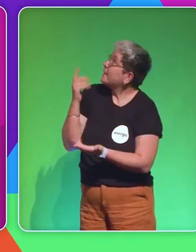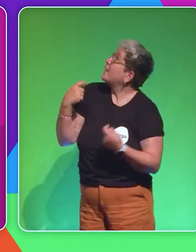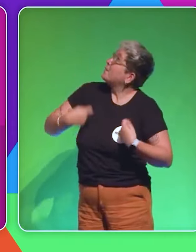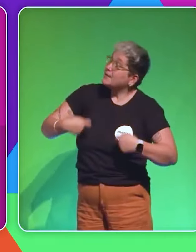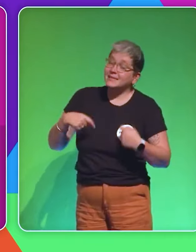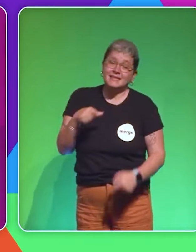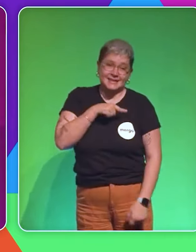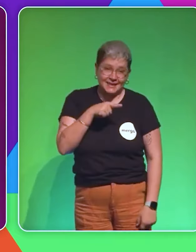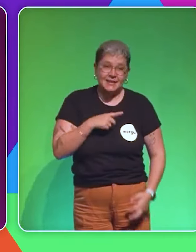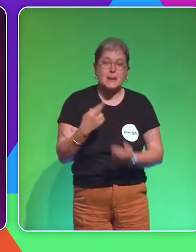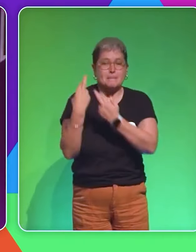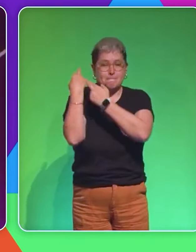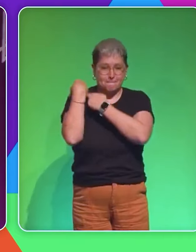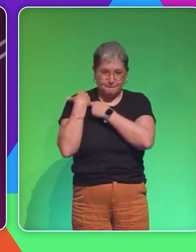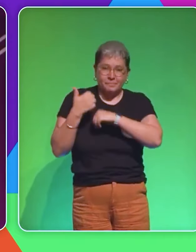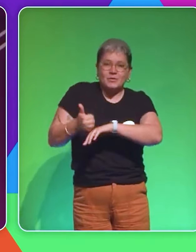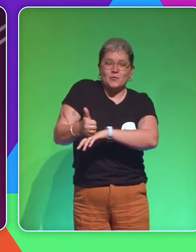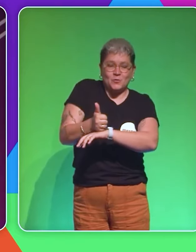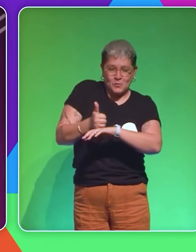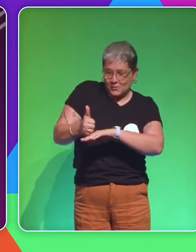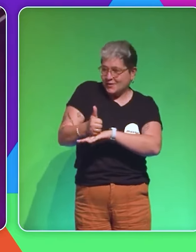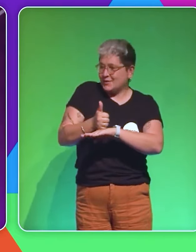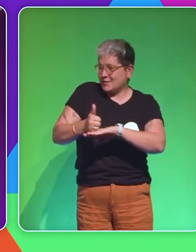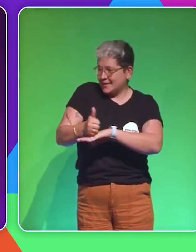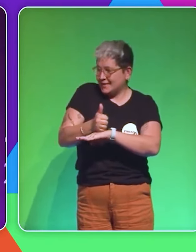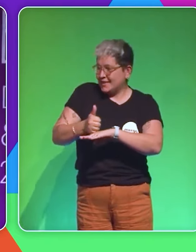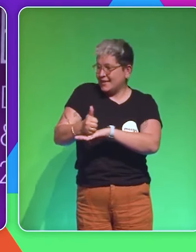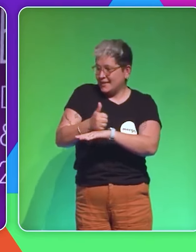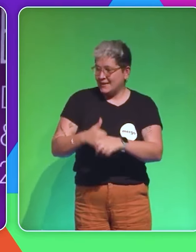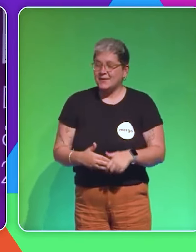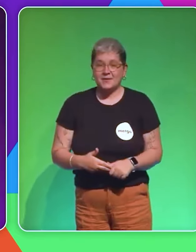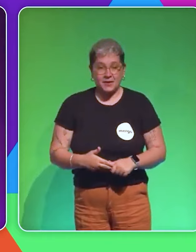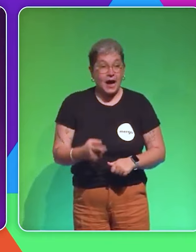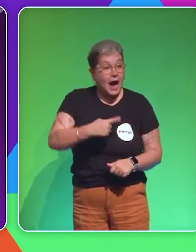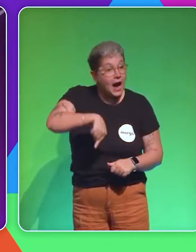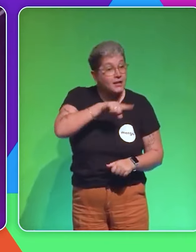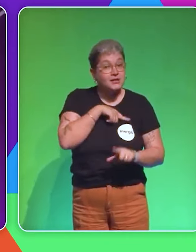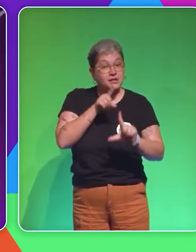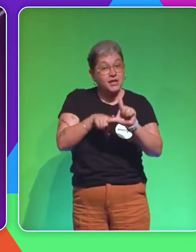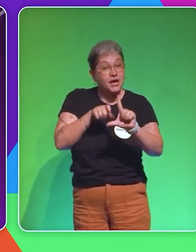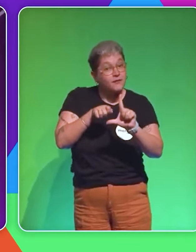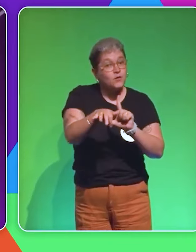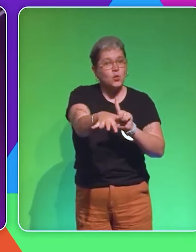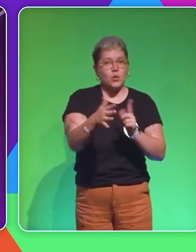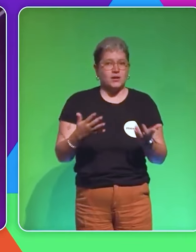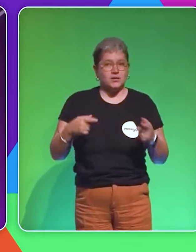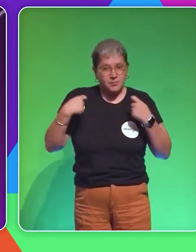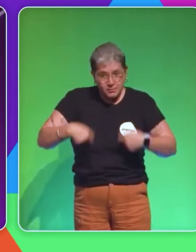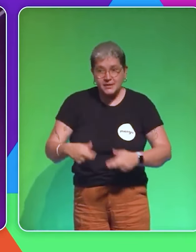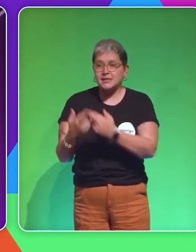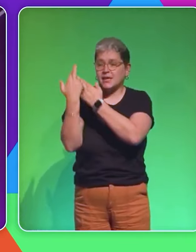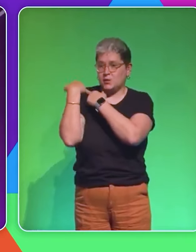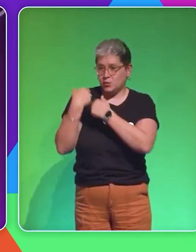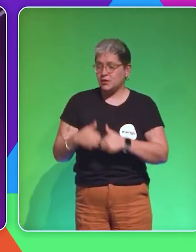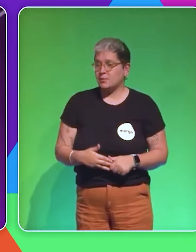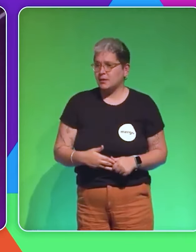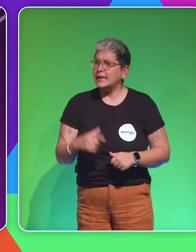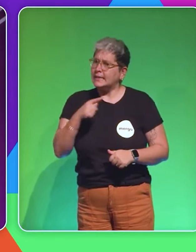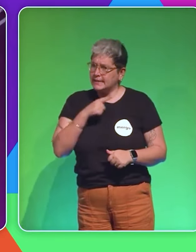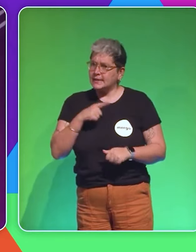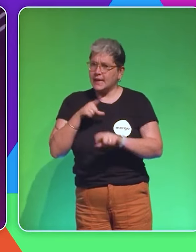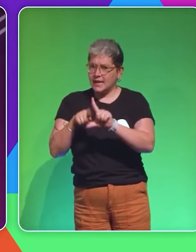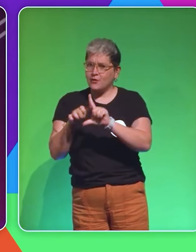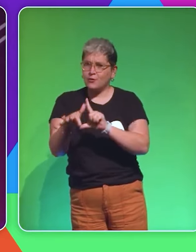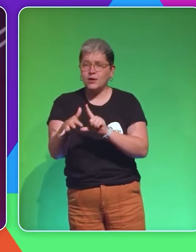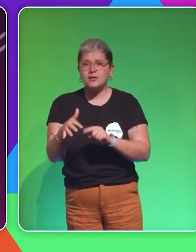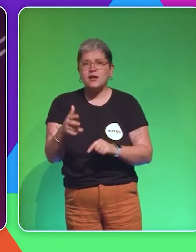responsabilidade profissional nós como influencers nós temos que ter responsabilidade tem muito influencer por exemplo que não tem